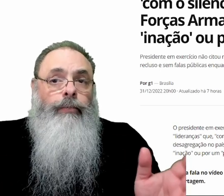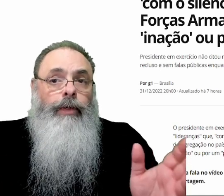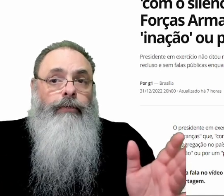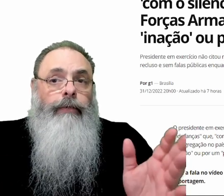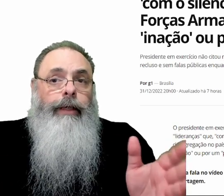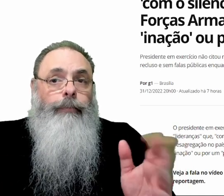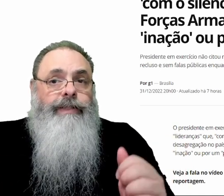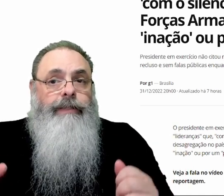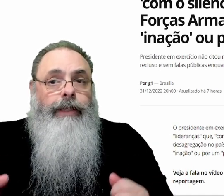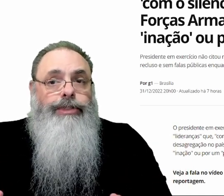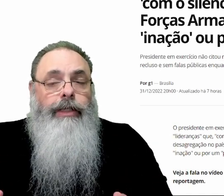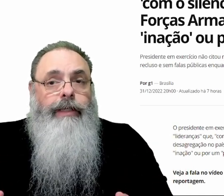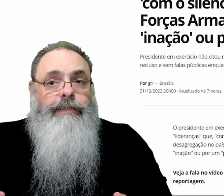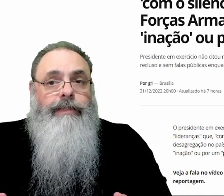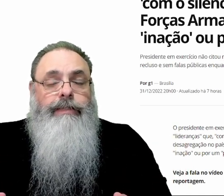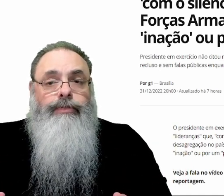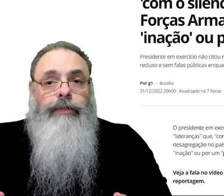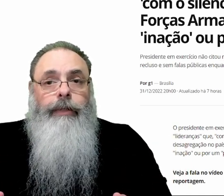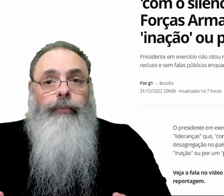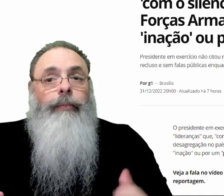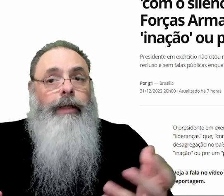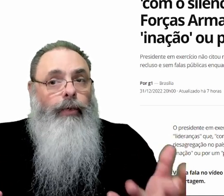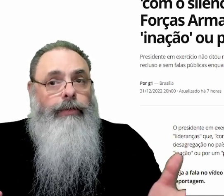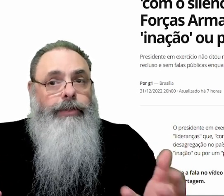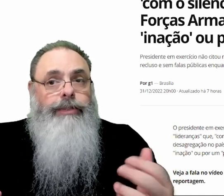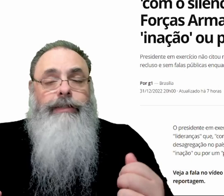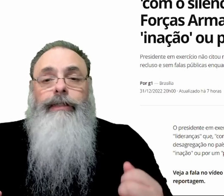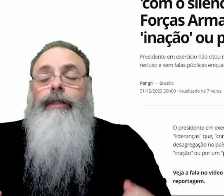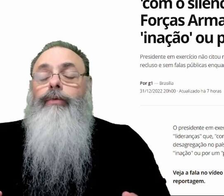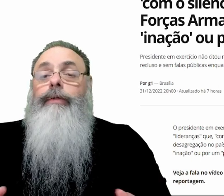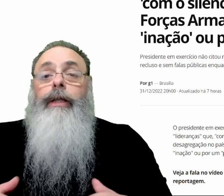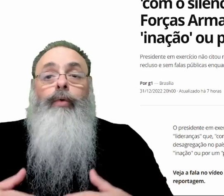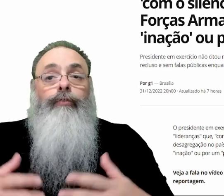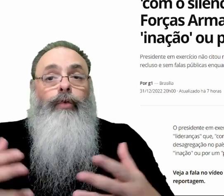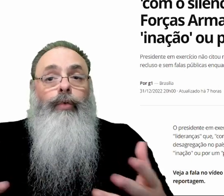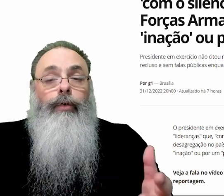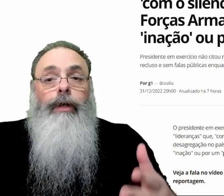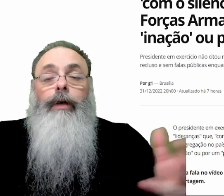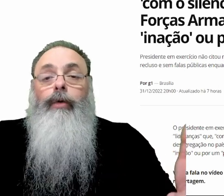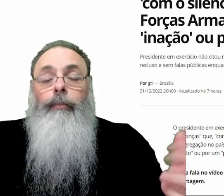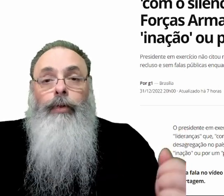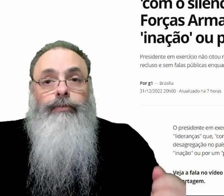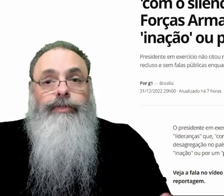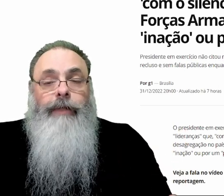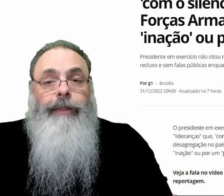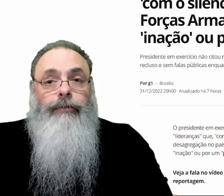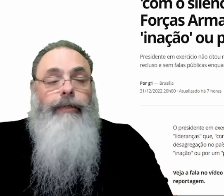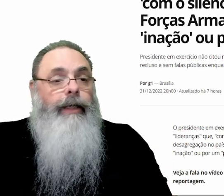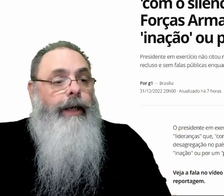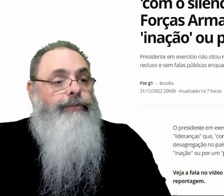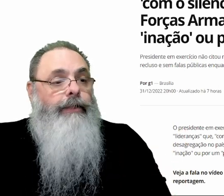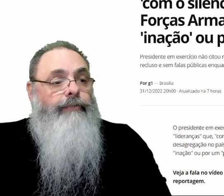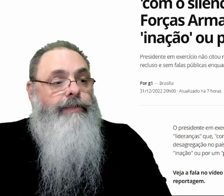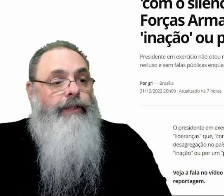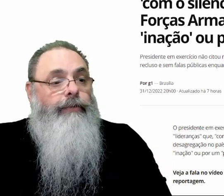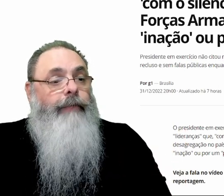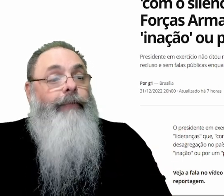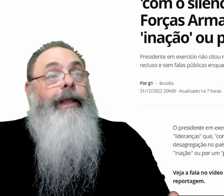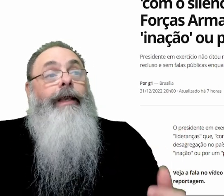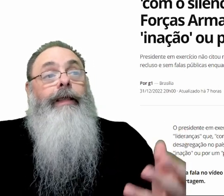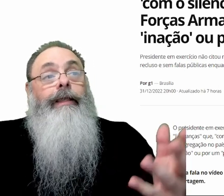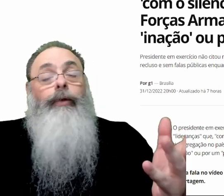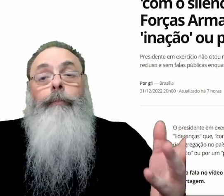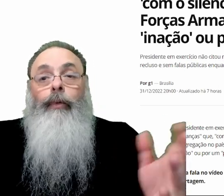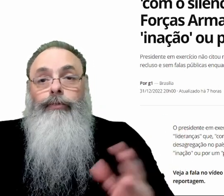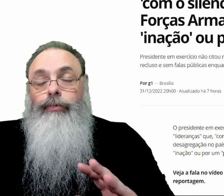então, o Mourão era o presidente em exercício da república, ontem, dia 31, e ele convocou um pronunciamento em rádio e televisão, né?